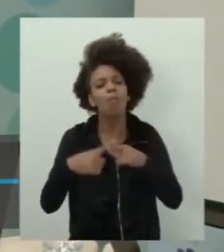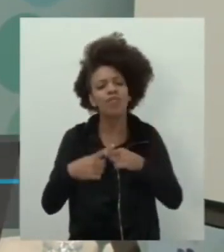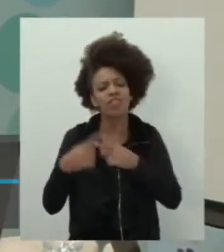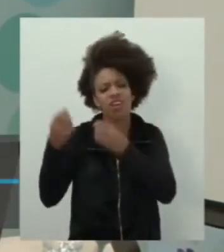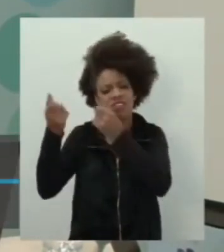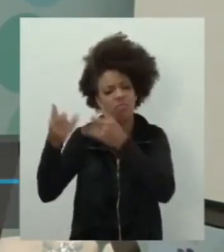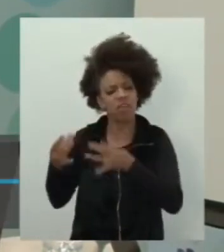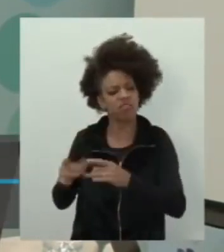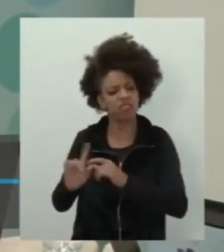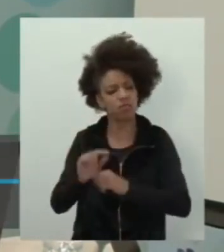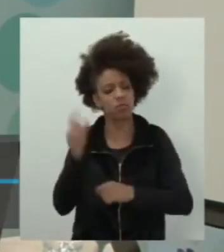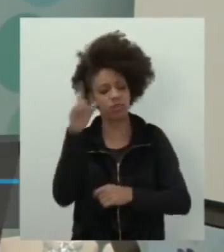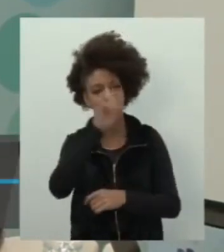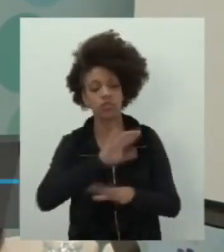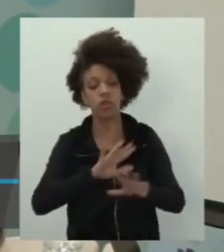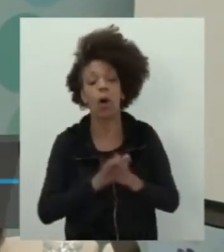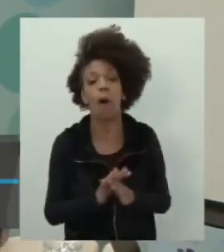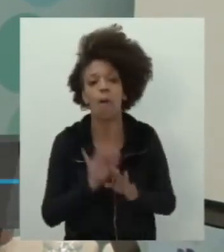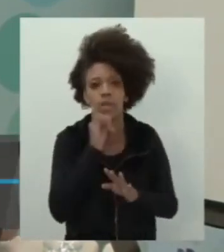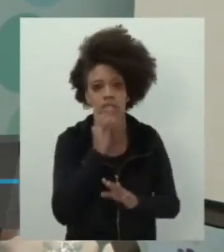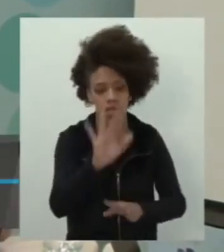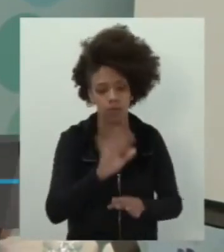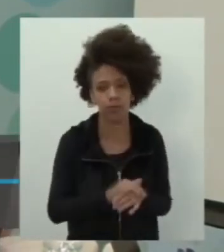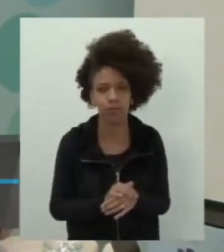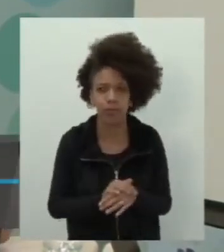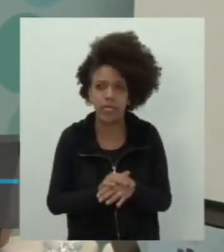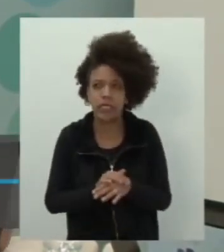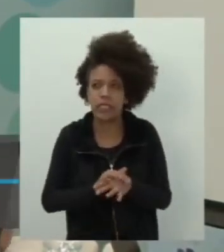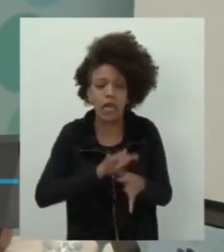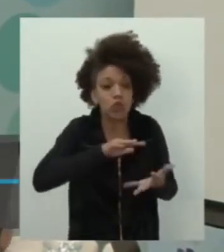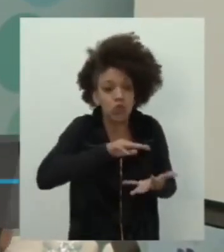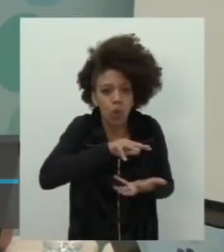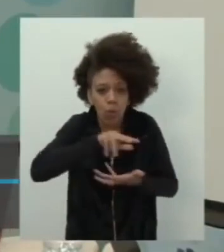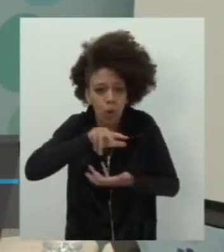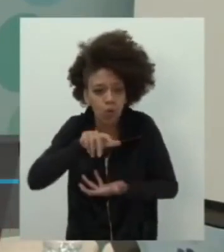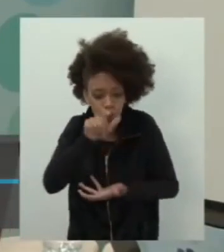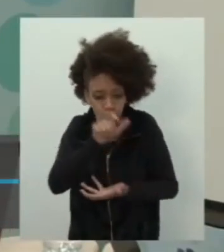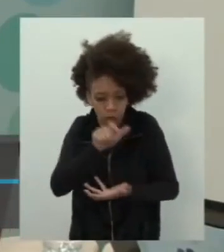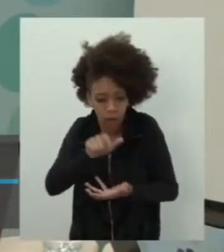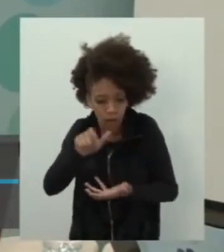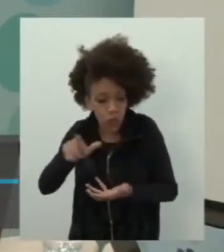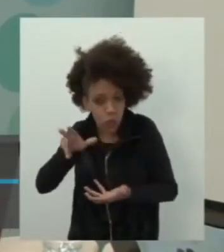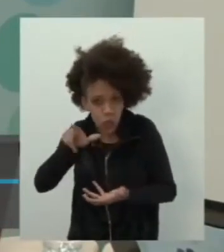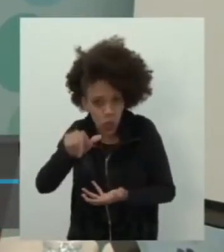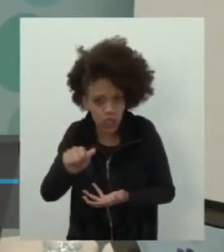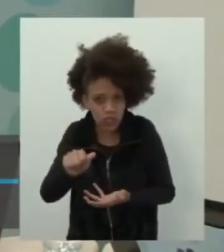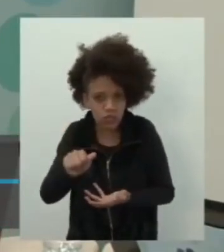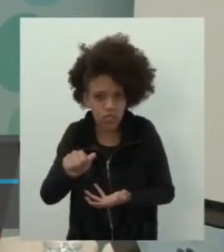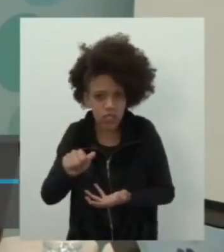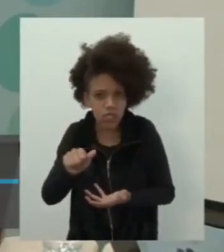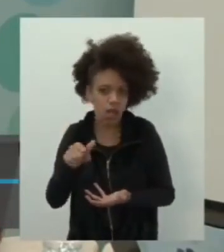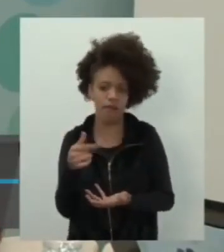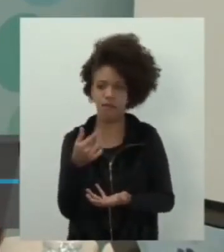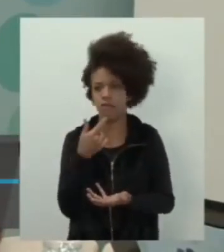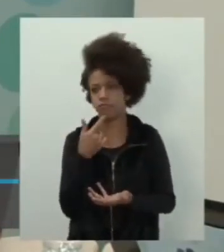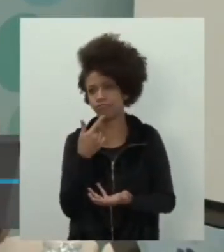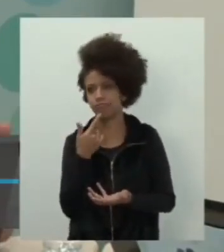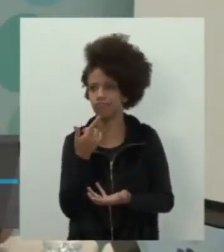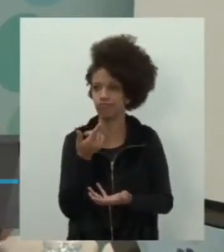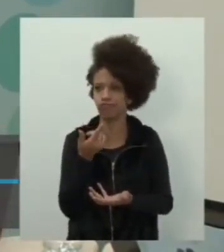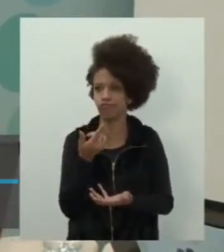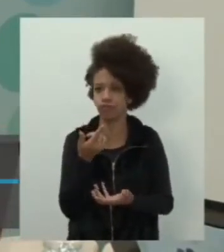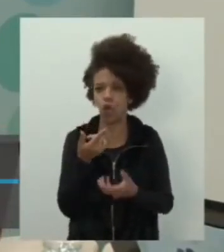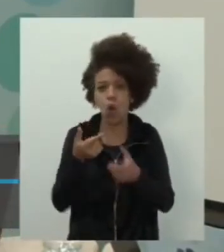não. Vamos supor que todas as pessoas do mundo tenham um tipo, ou de um local. Vamos colocar um